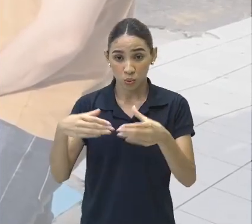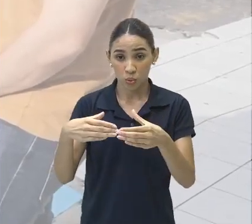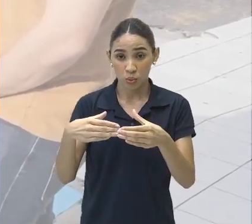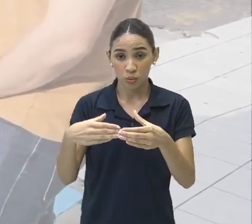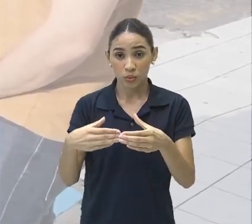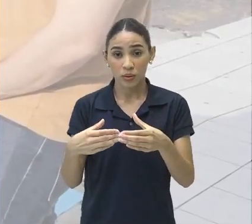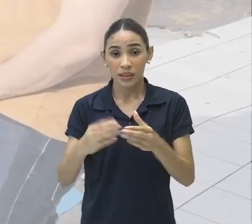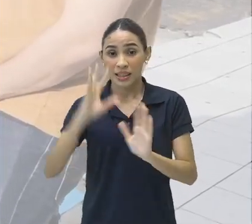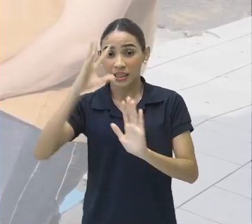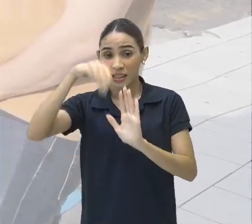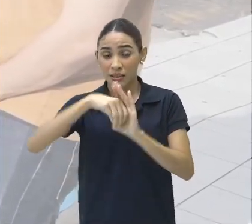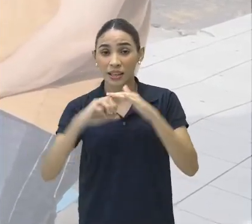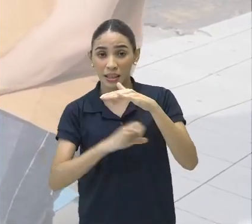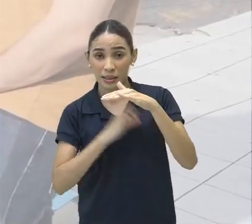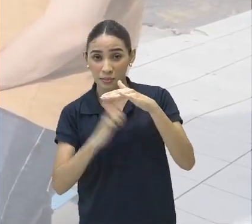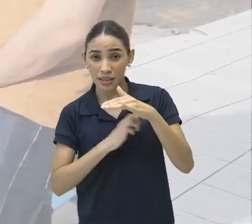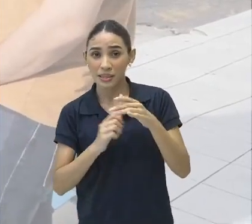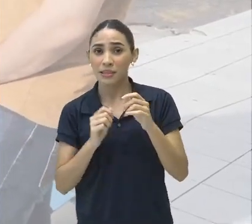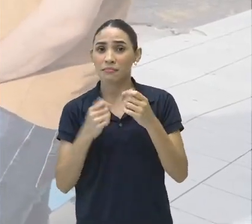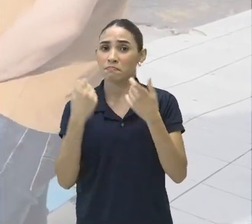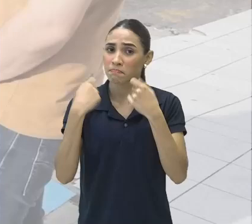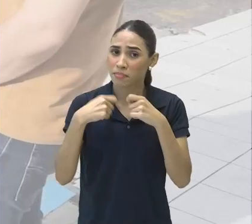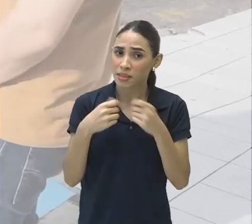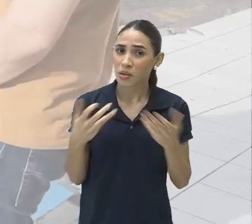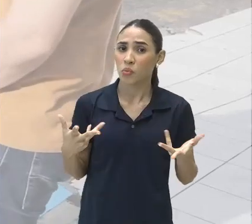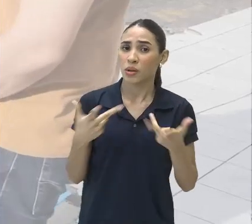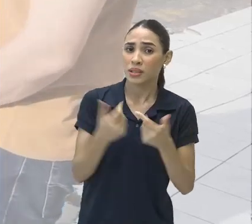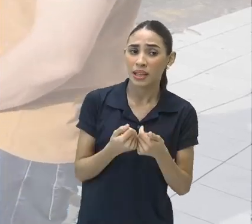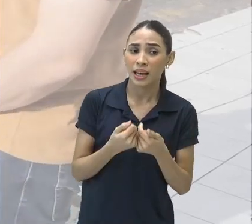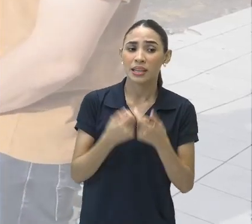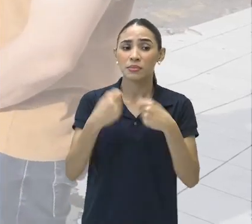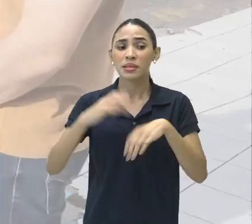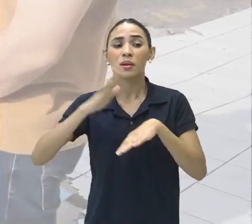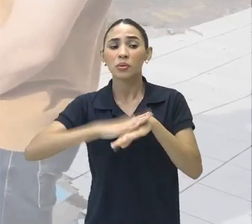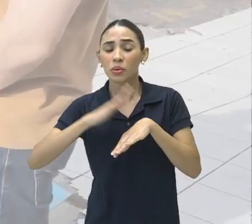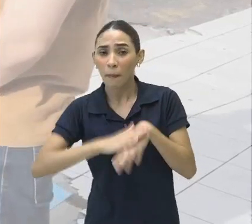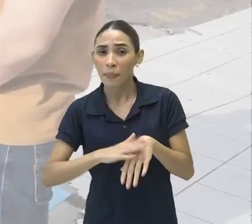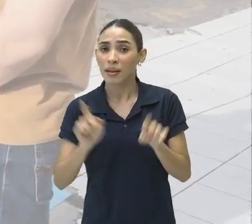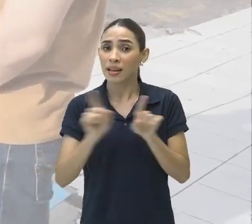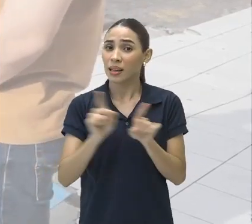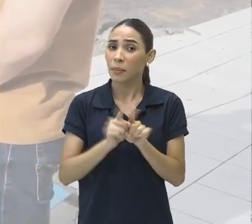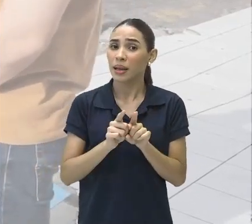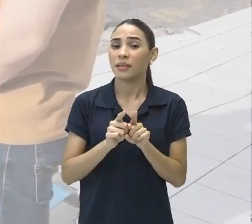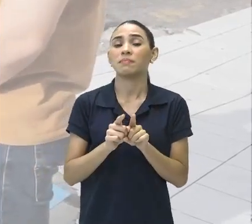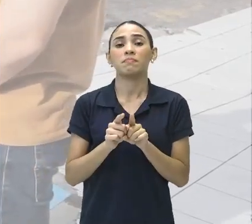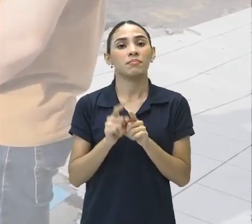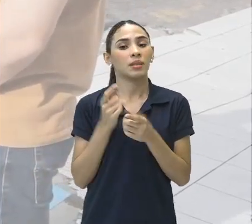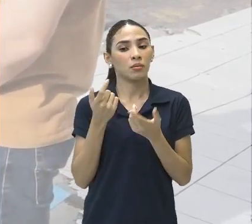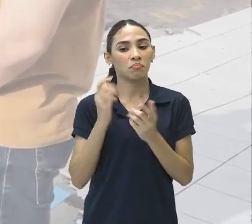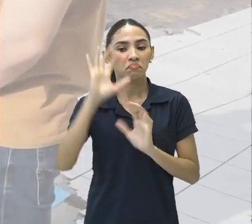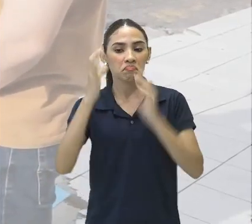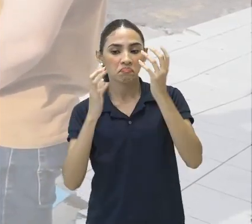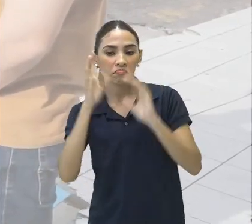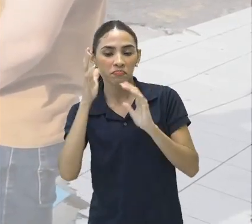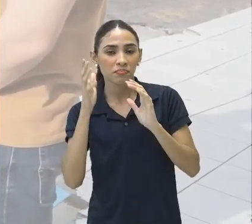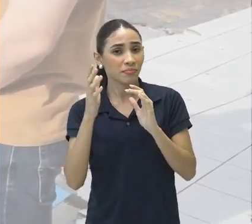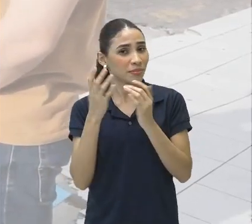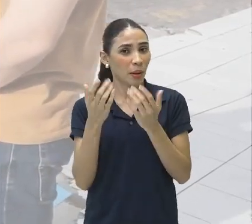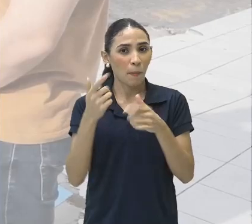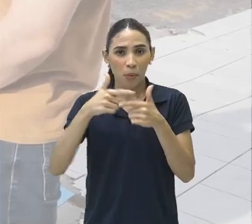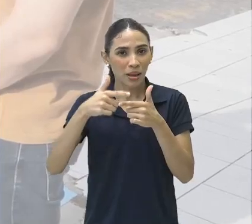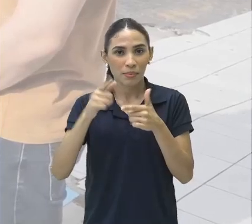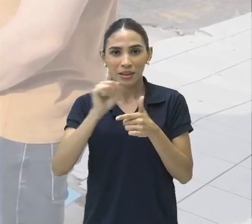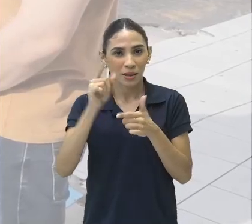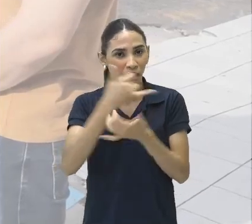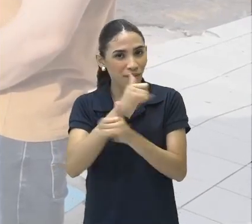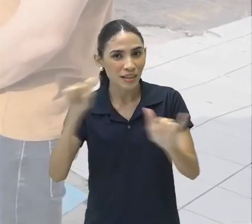tem dentro do teu negócio, ela precisa ser autossuficiente, precisa saber resolver esses problemas e conforme eles vão aparecendo, eles não avisam, né?